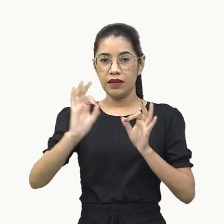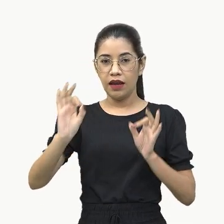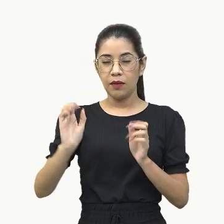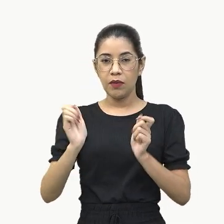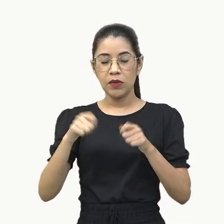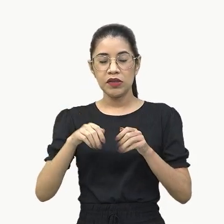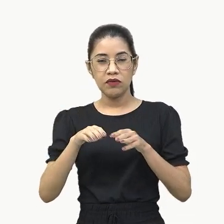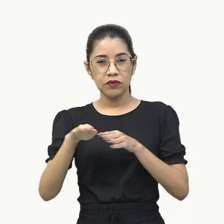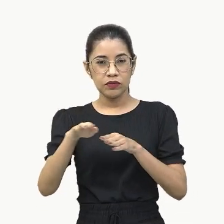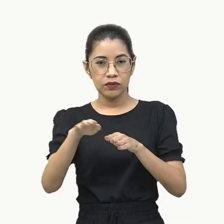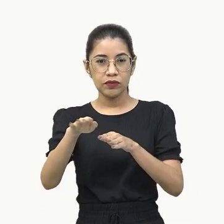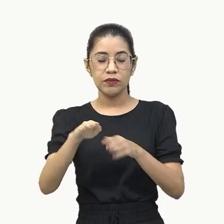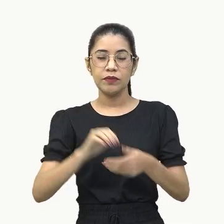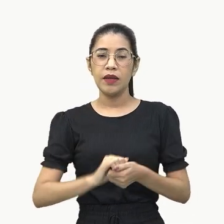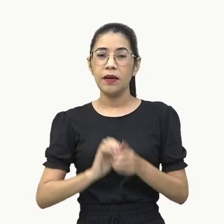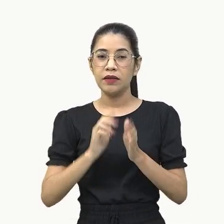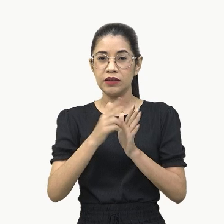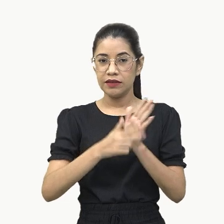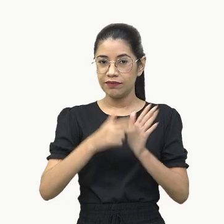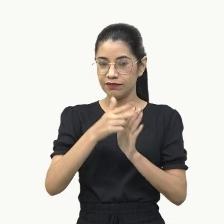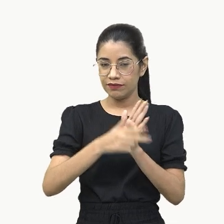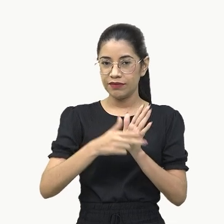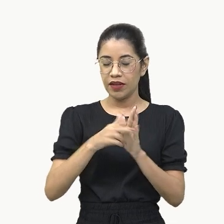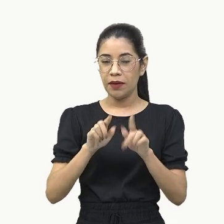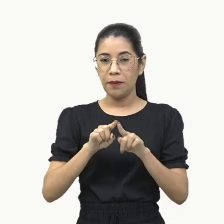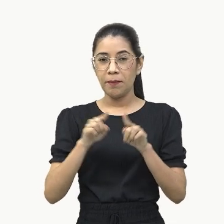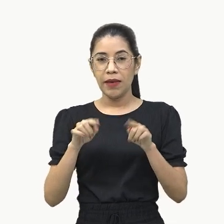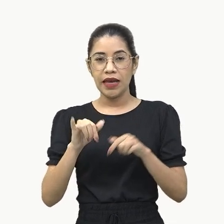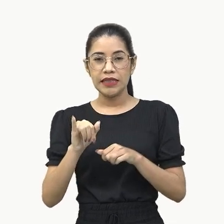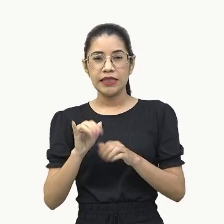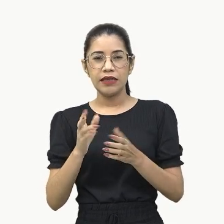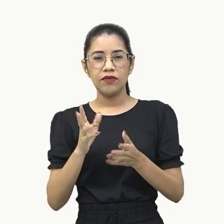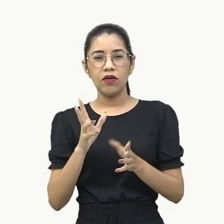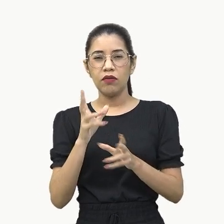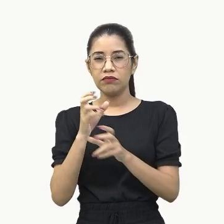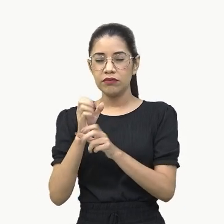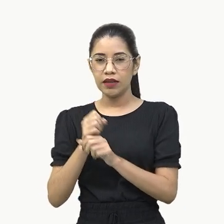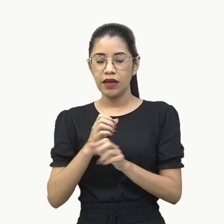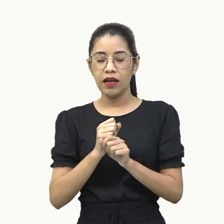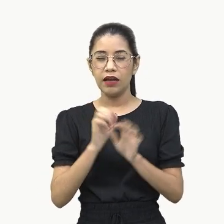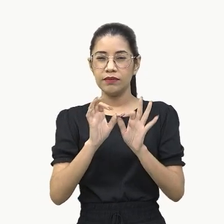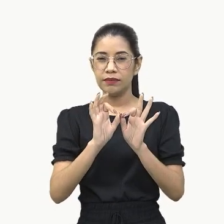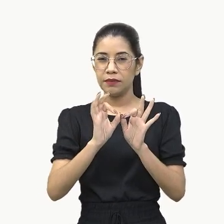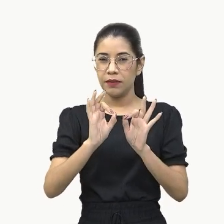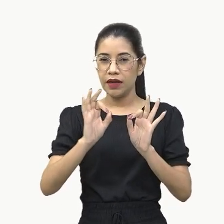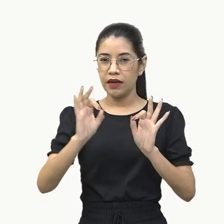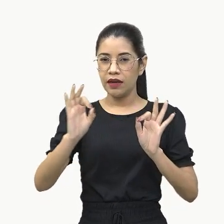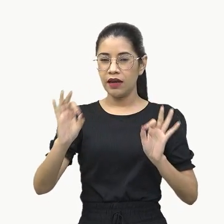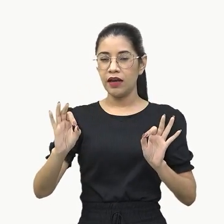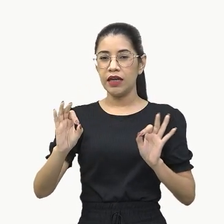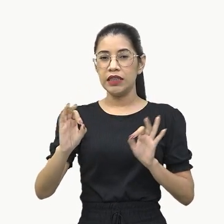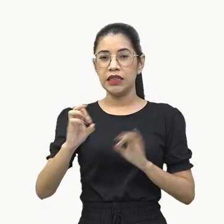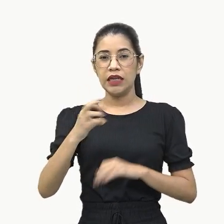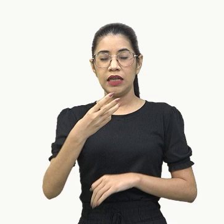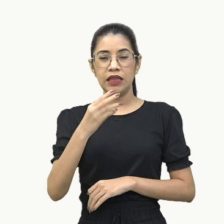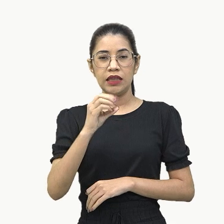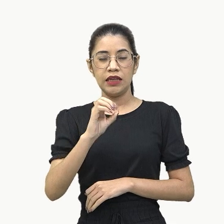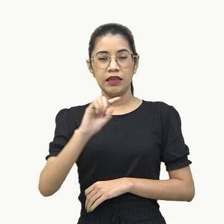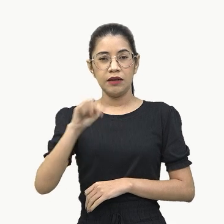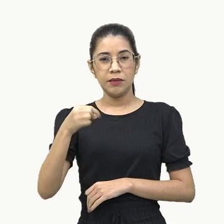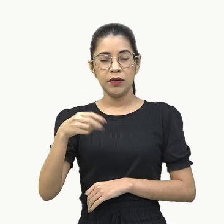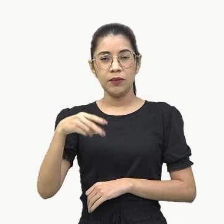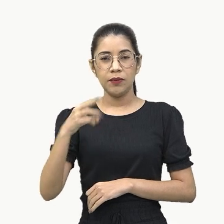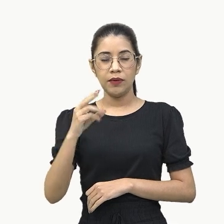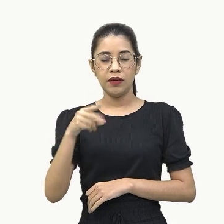for fazer um cálculo com relação eh à extensão territorial né esses 30.000 1 km de ferrovia com